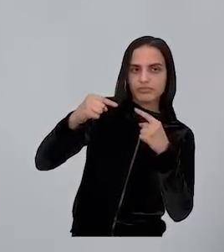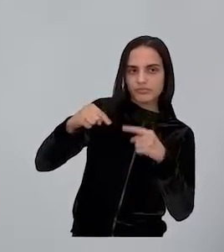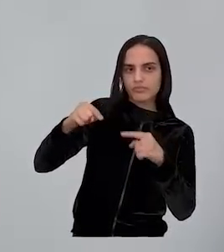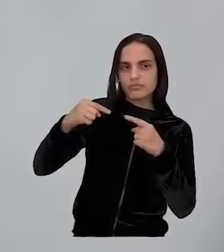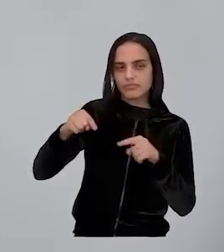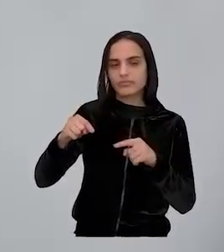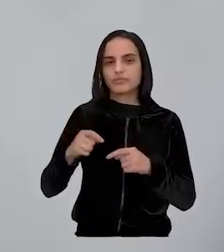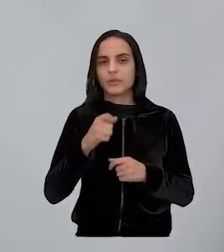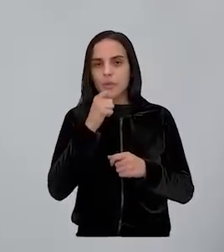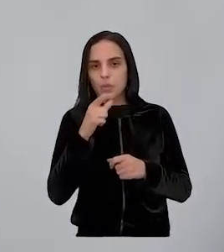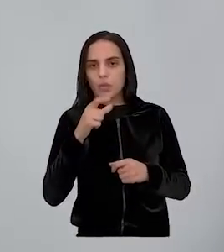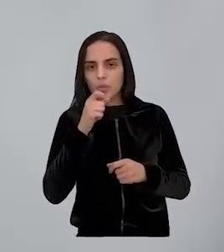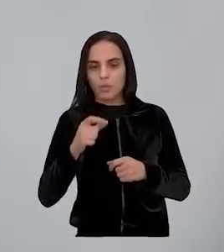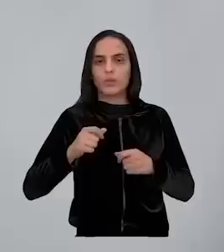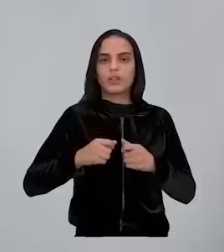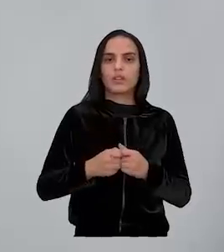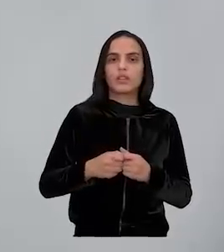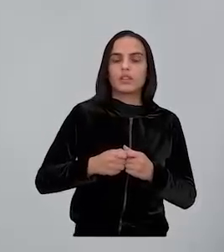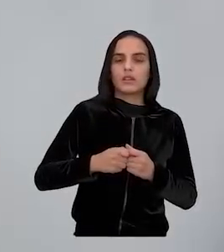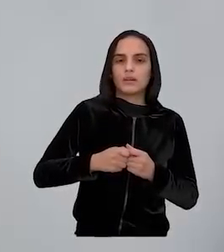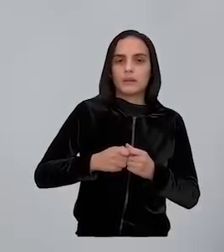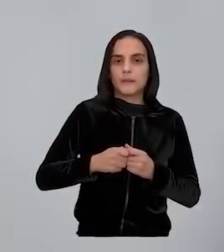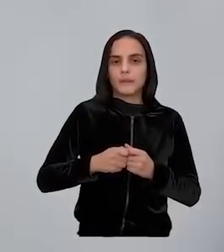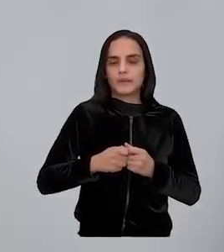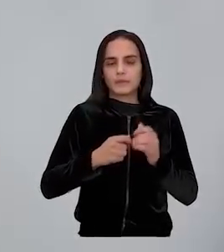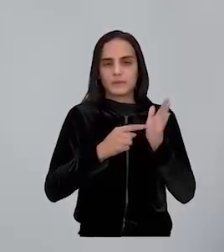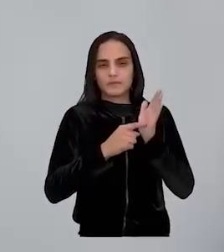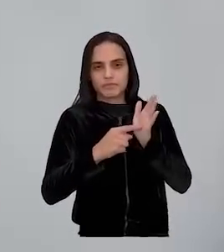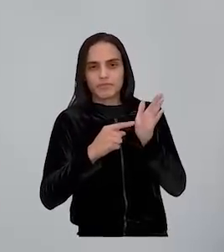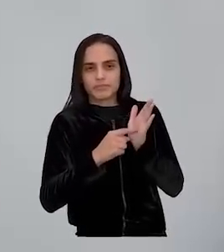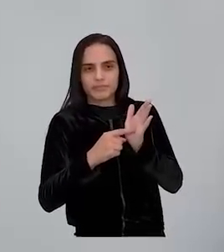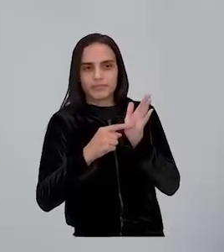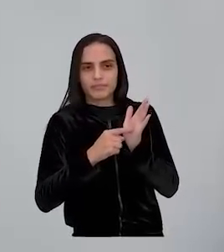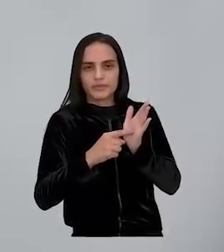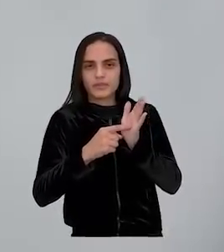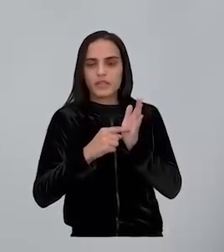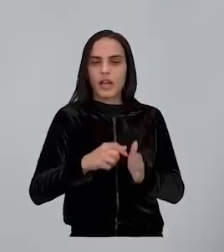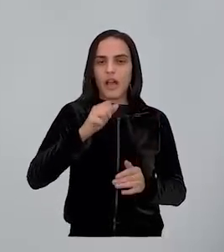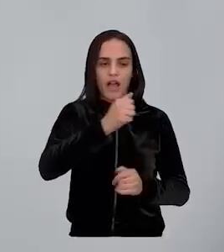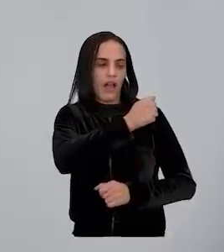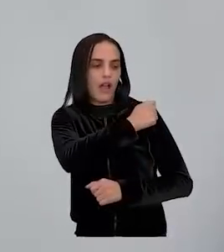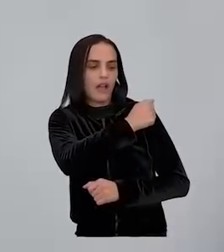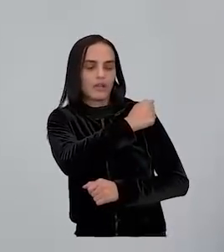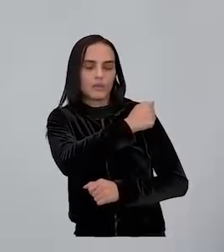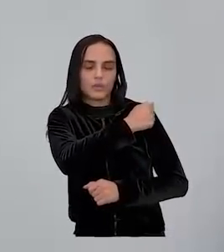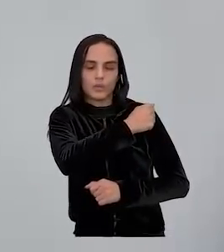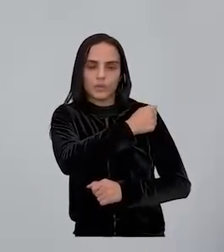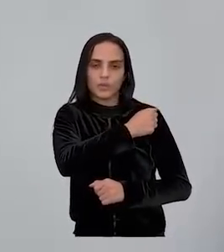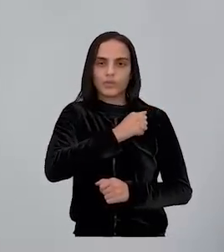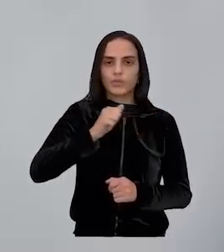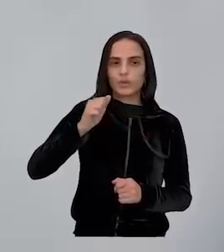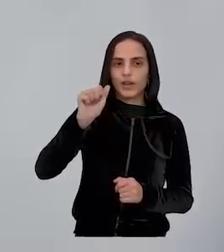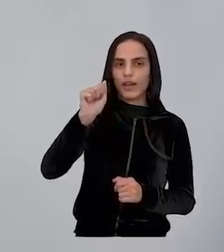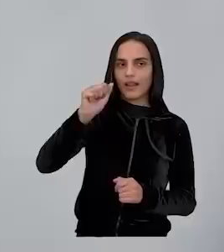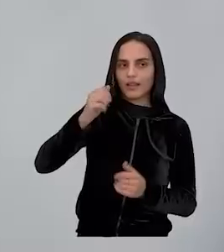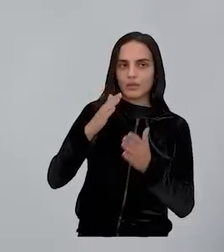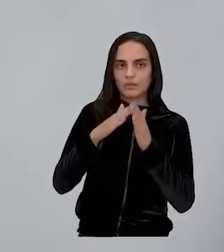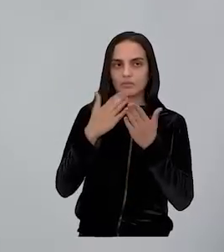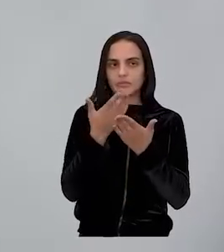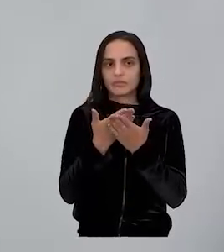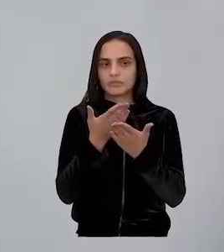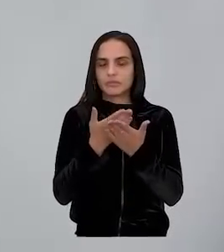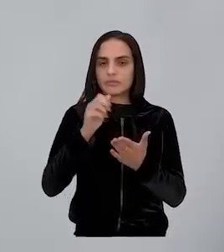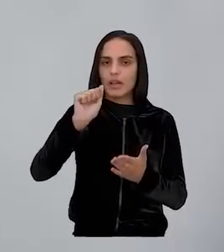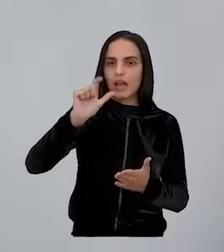Riane, da Pro Giovana, colocou exposição de dados. Os alunos da PEI, Alexandre Fleming, né, o Nicolas,